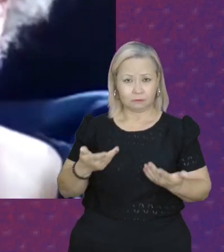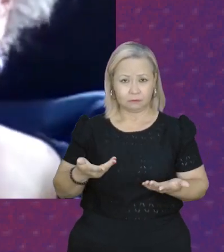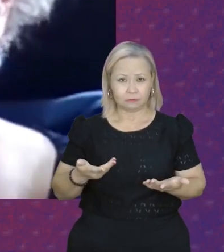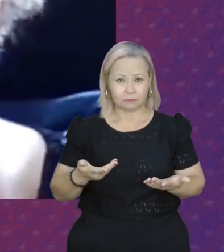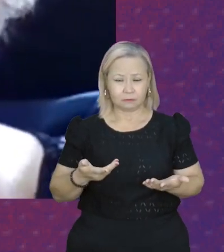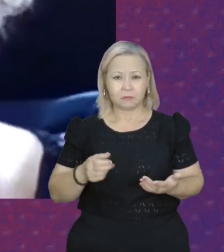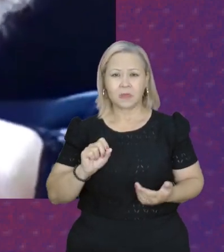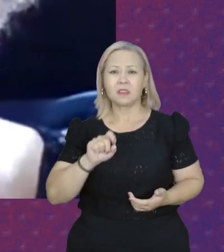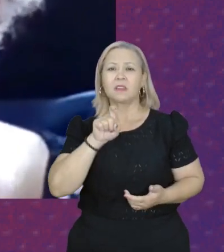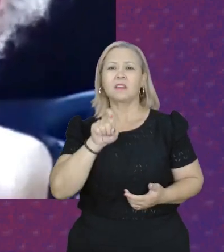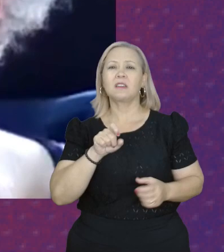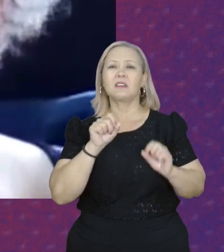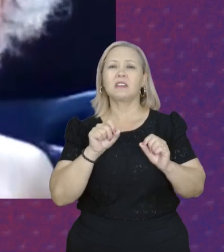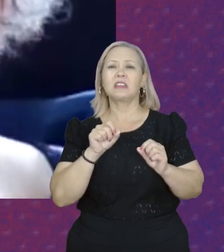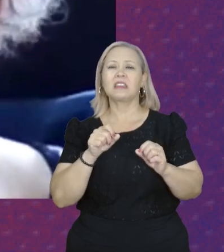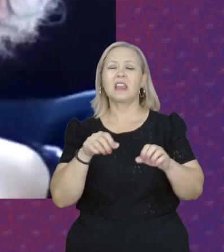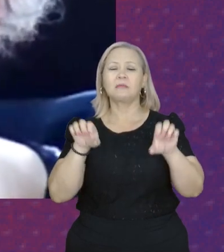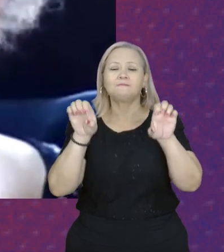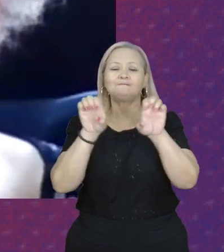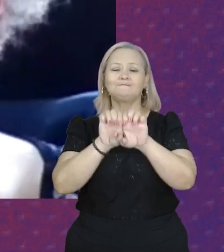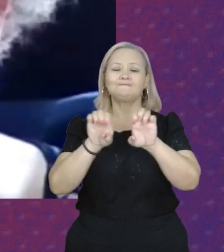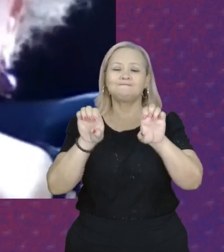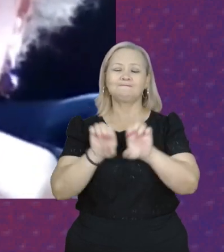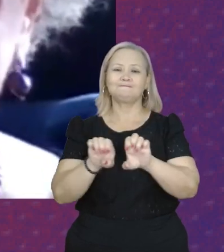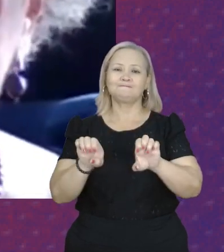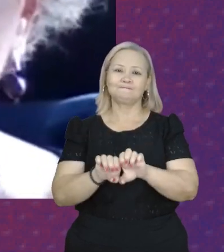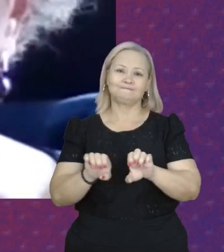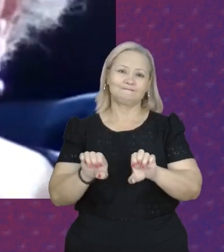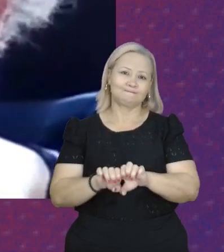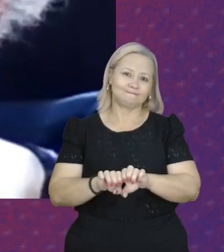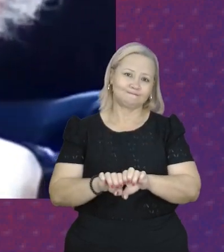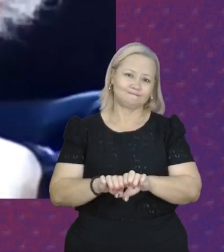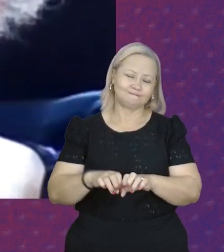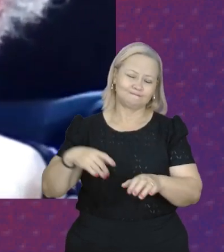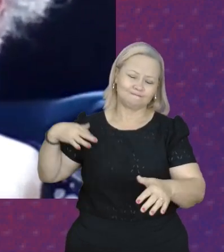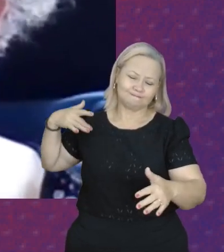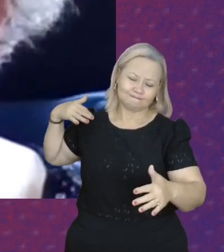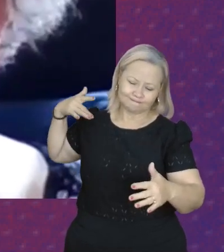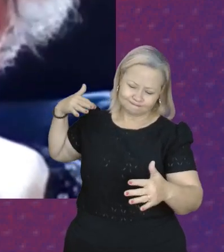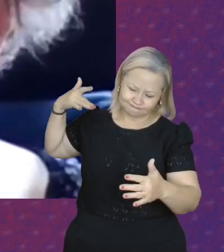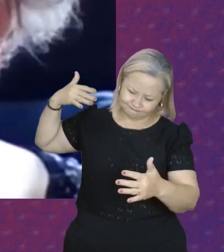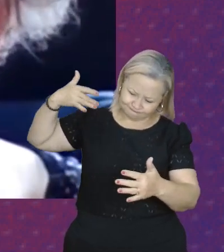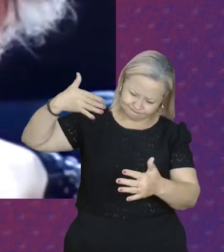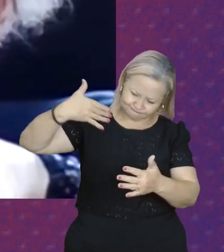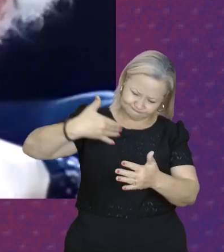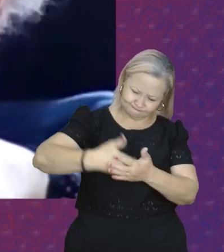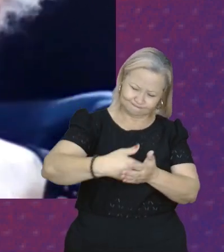que é estruturante ao longo dos séculos,